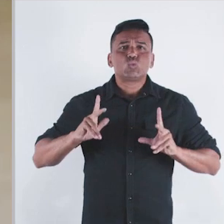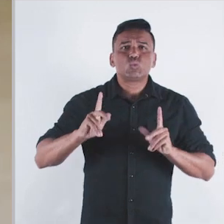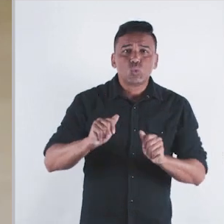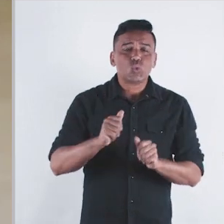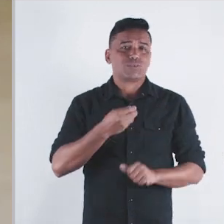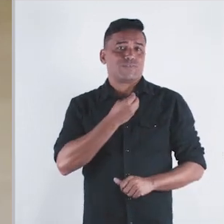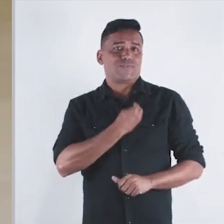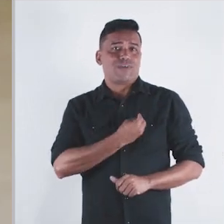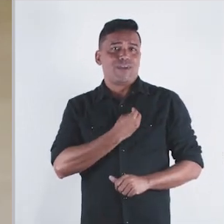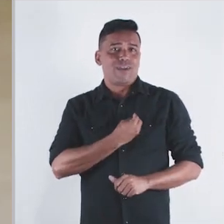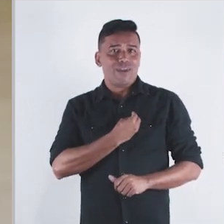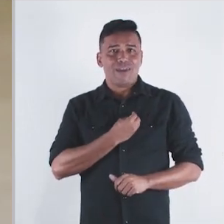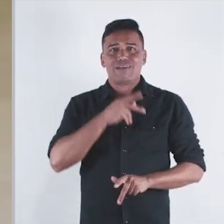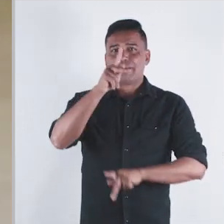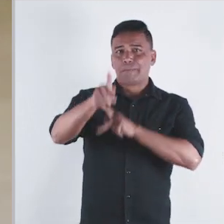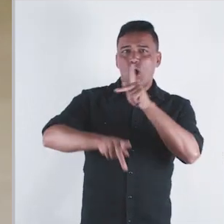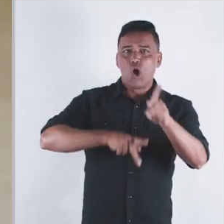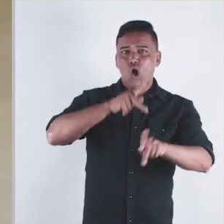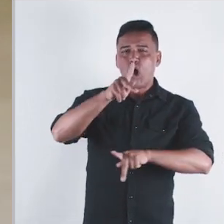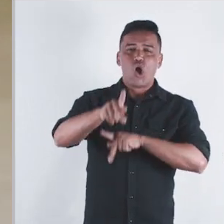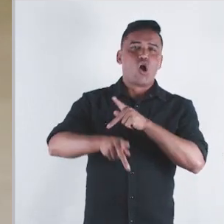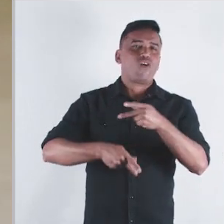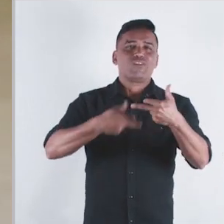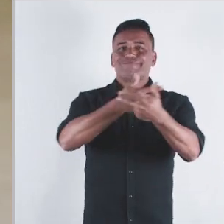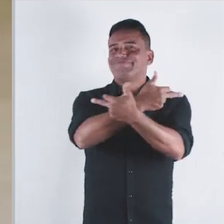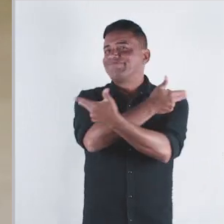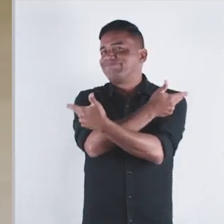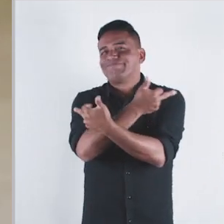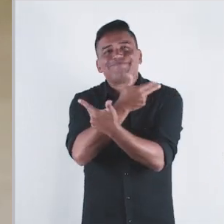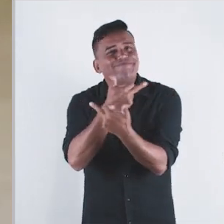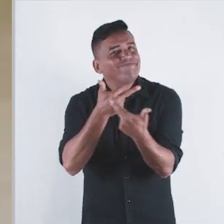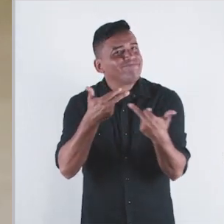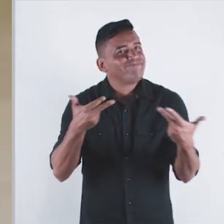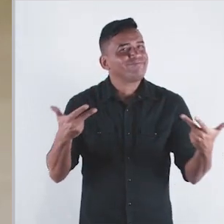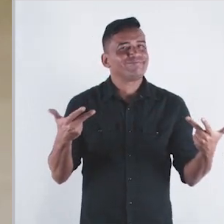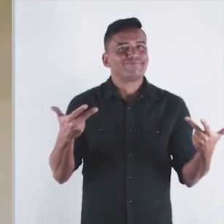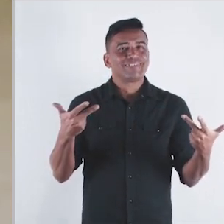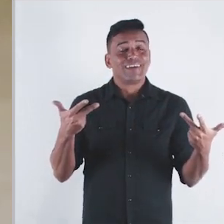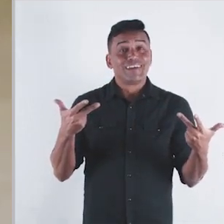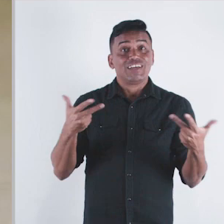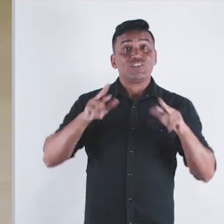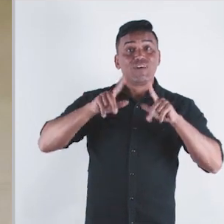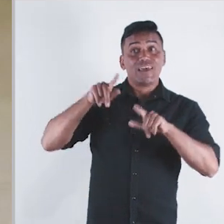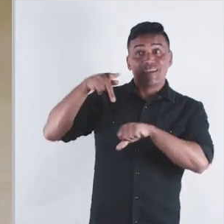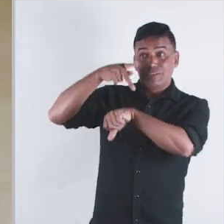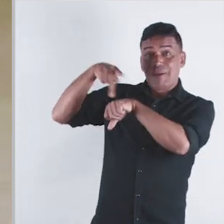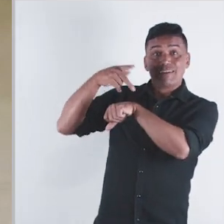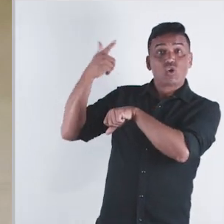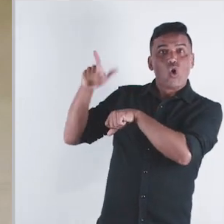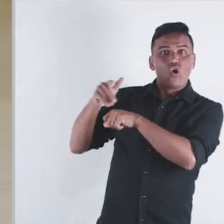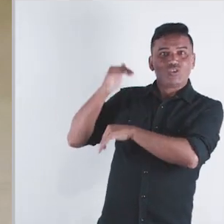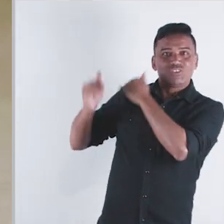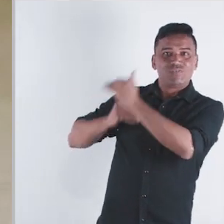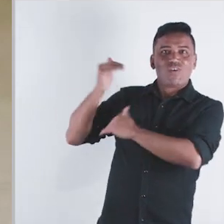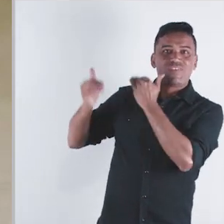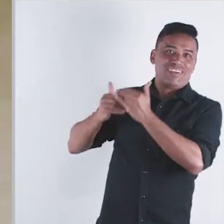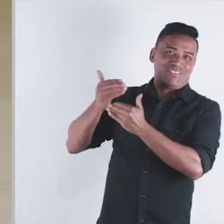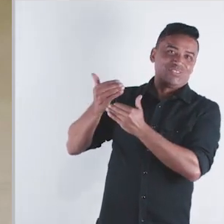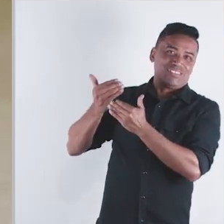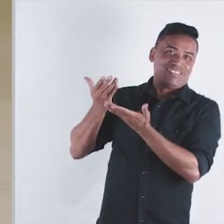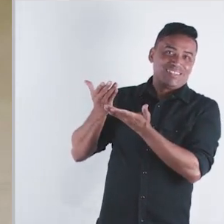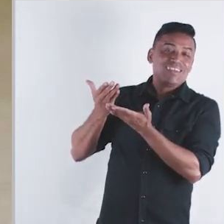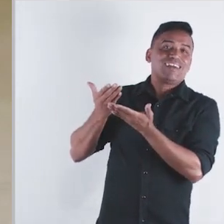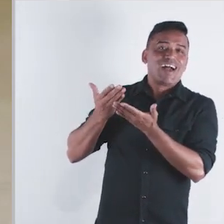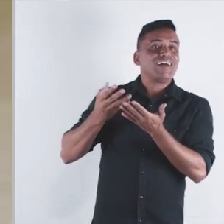do Brasil são muito diferentes da realidade dos países desenvolvidos, né? E eu acho que